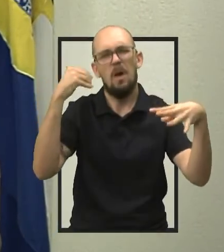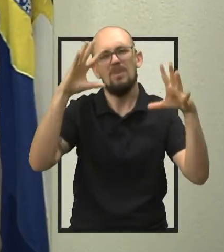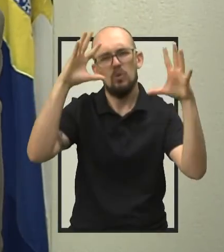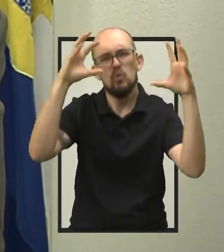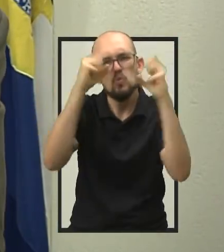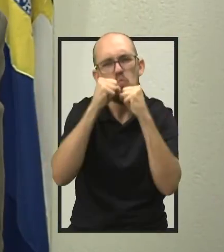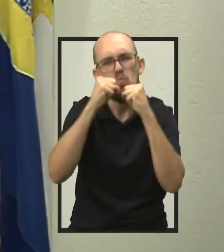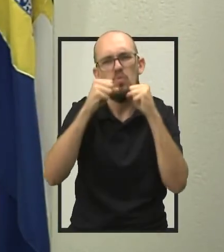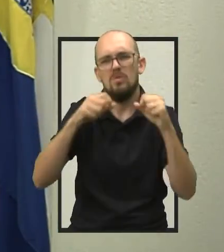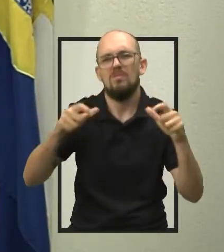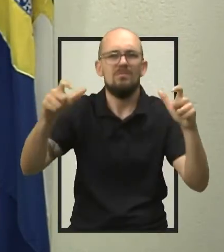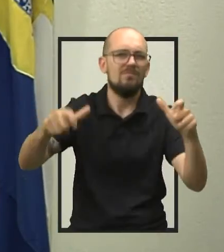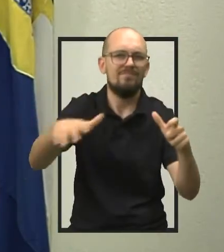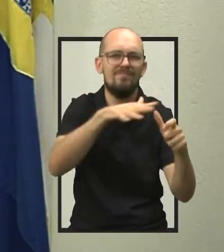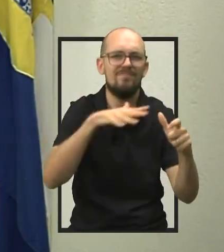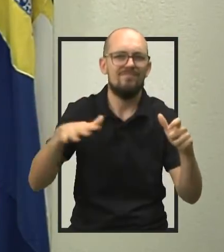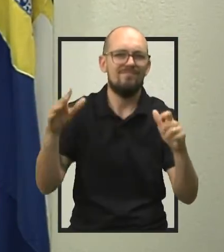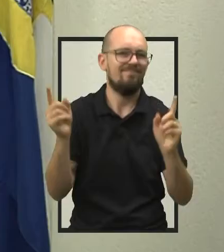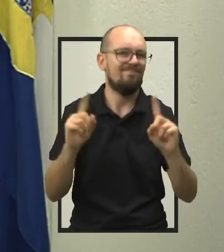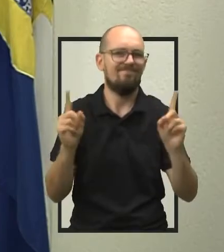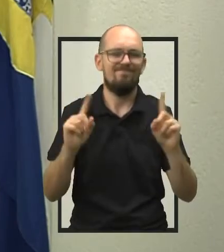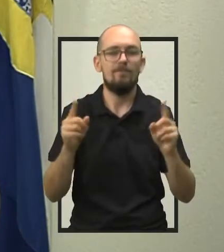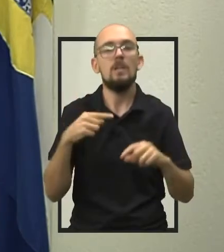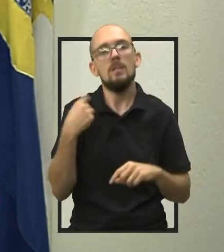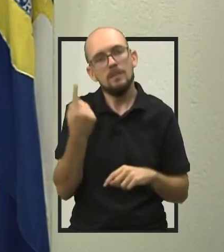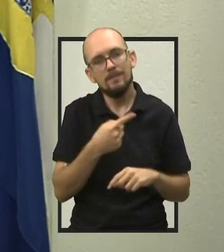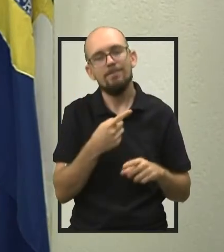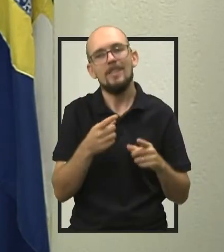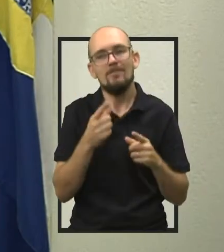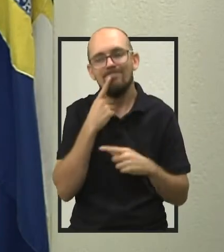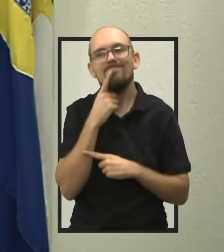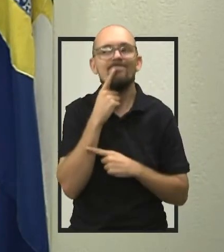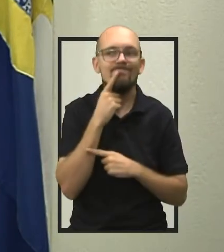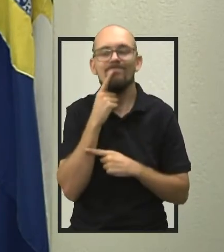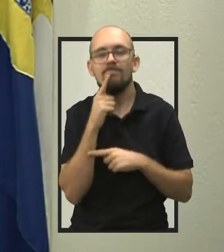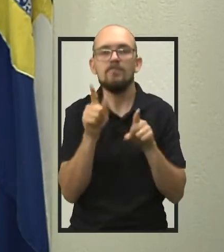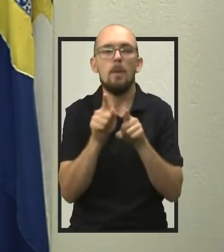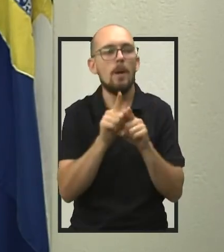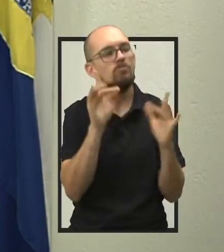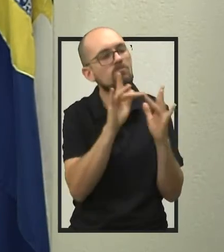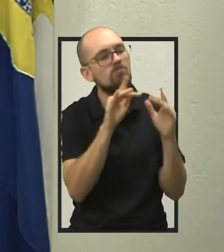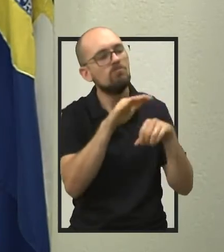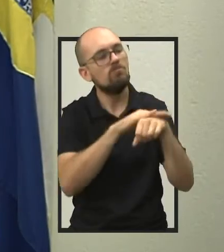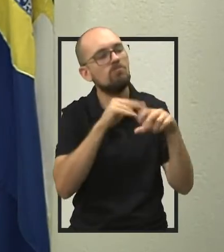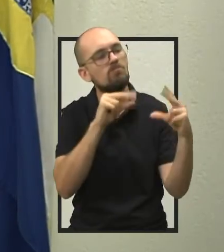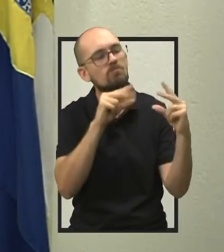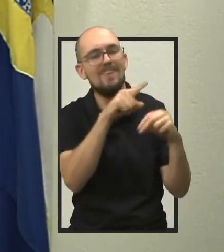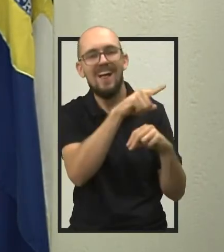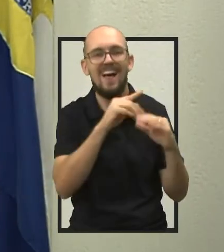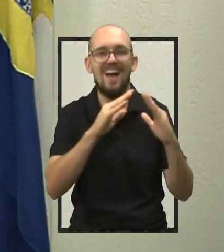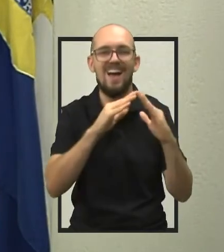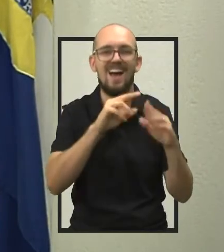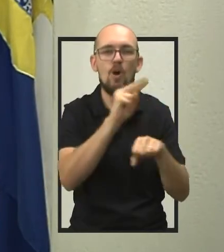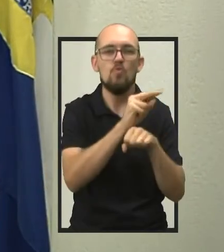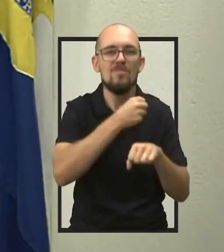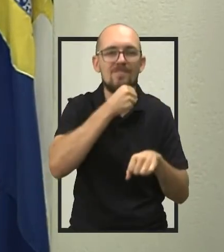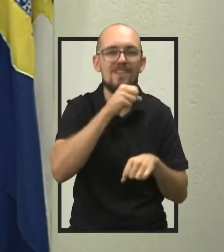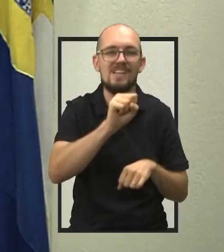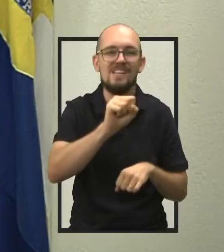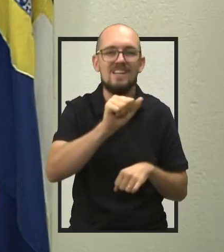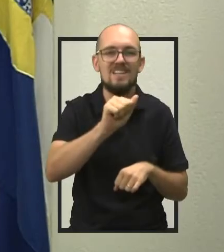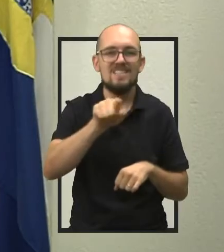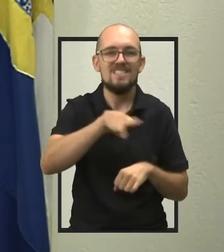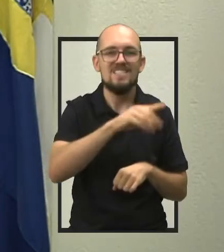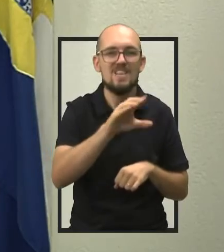escura. Por outro lado, nessa conversa que nós tivemos com o pessoal lá do abrigo São Lourenço, eles me pediram para que